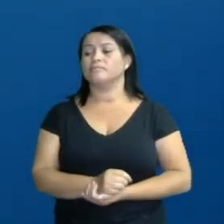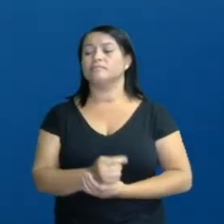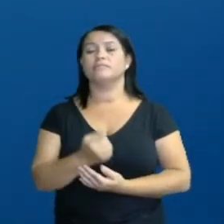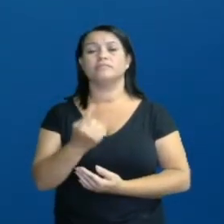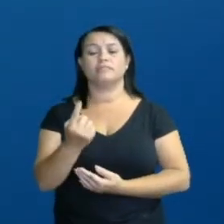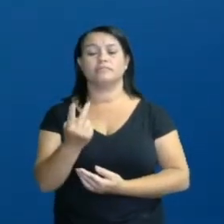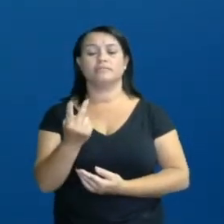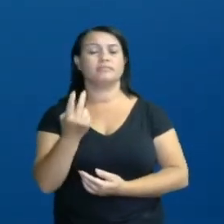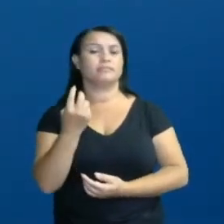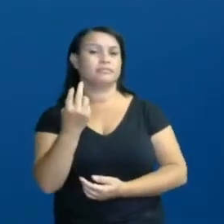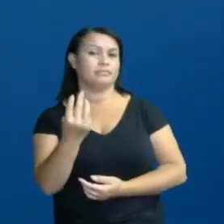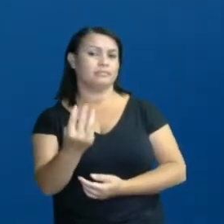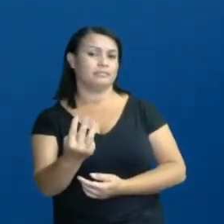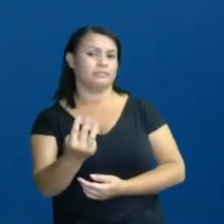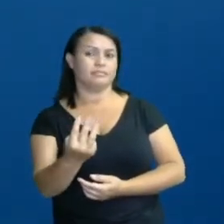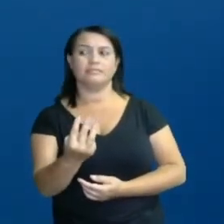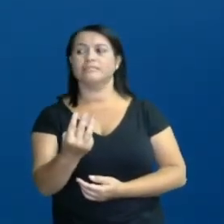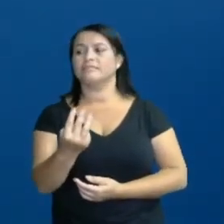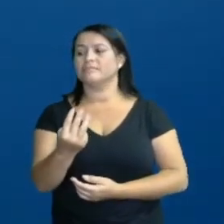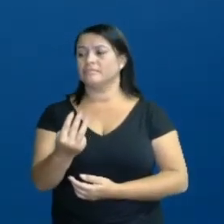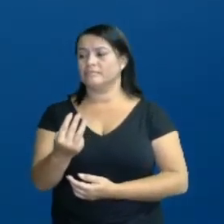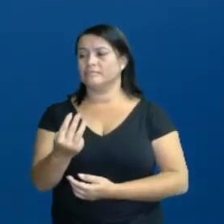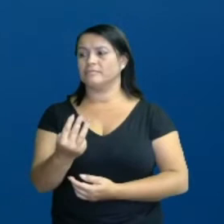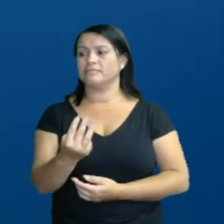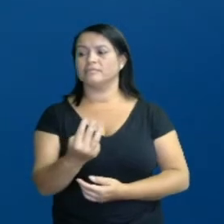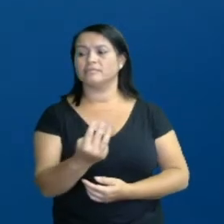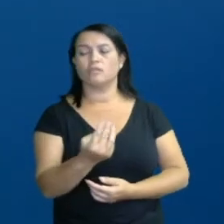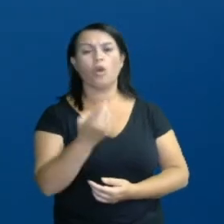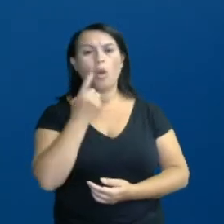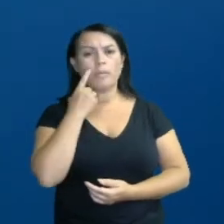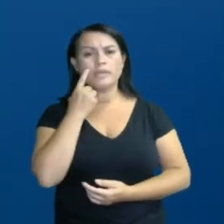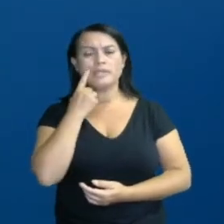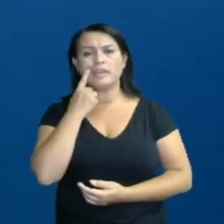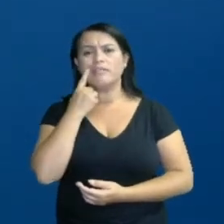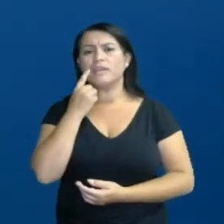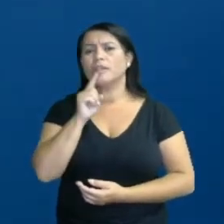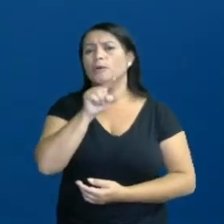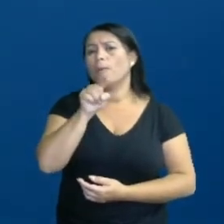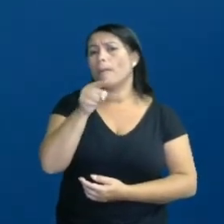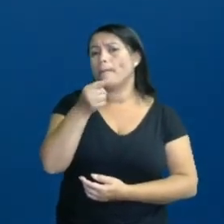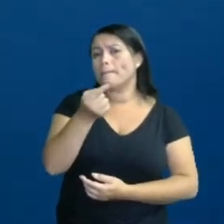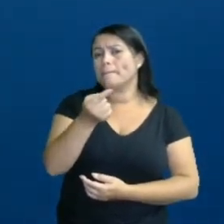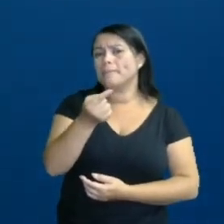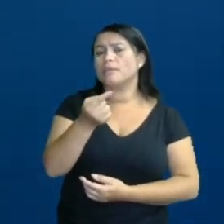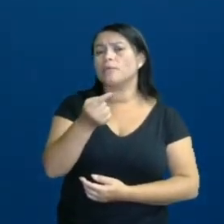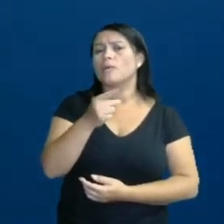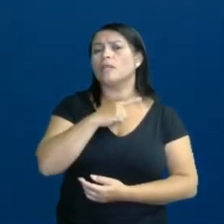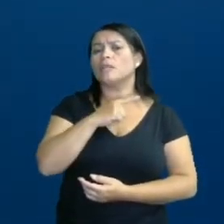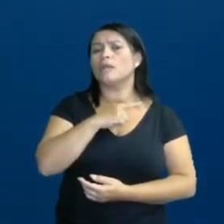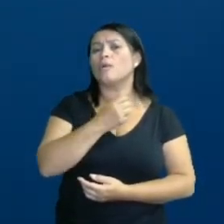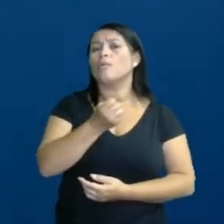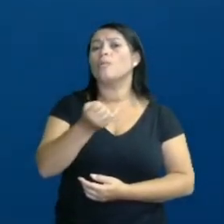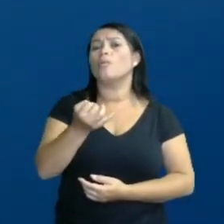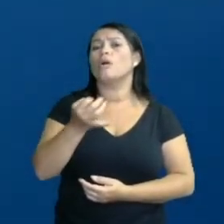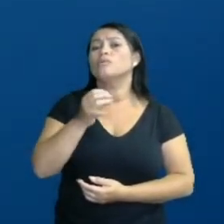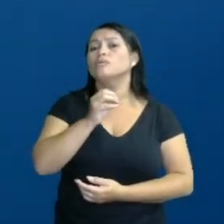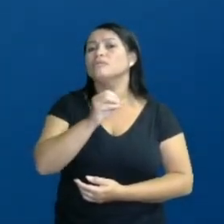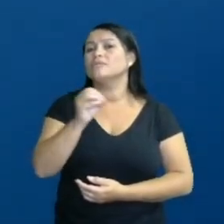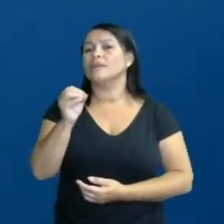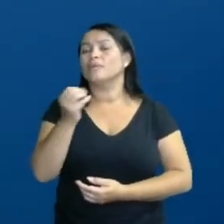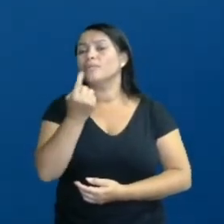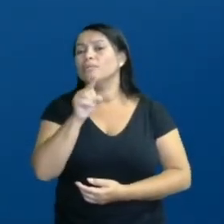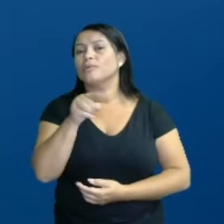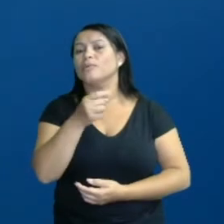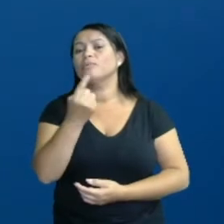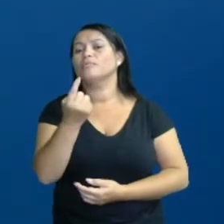1, 2, 3, tá? Então, aqui no 1.000, o número 1.000, eu tenho quantos zeros? Ó,